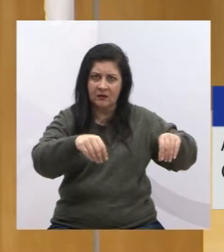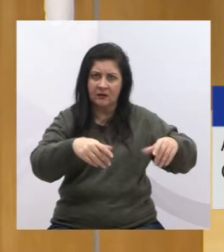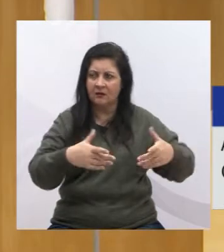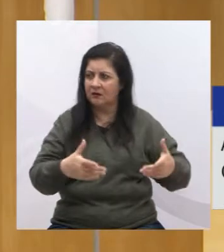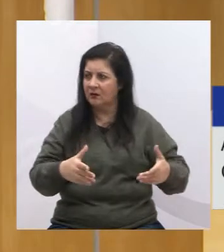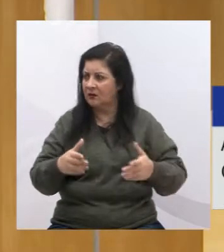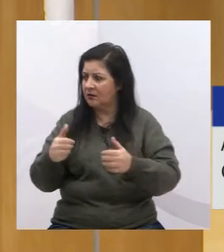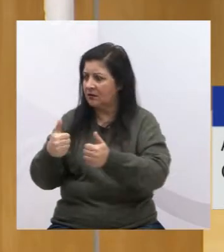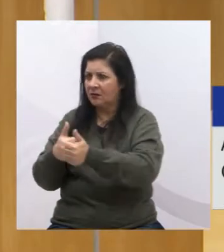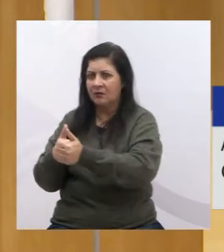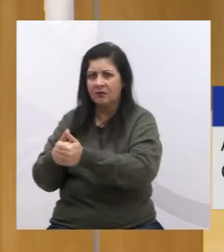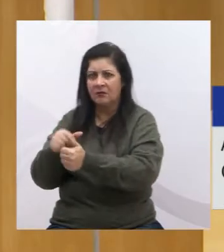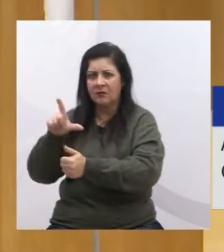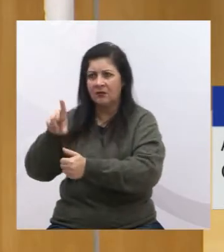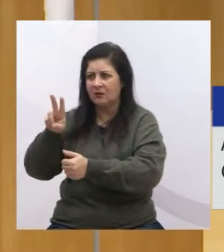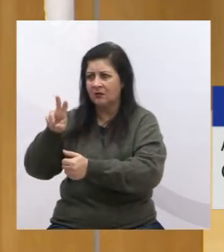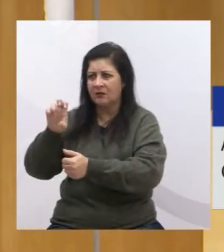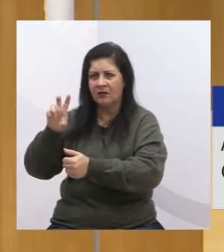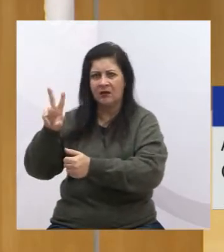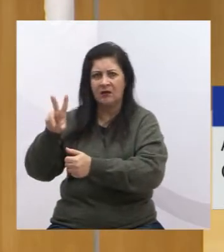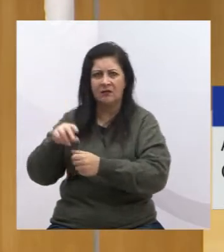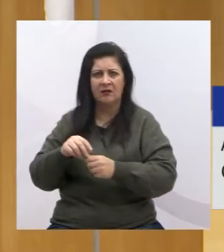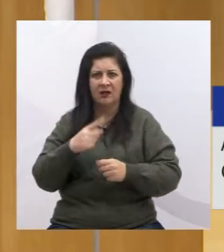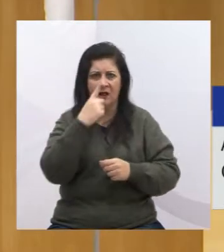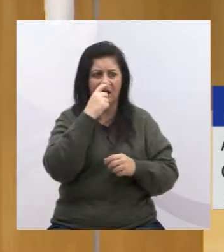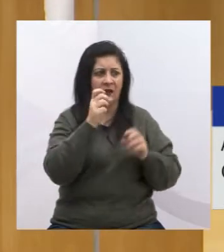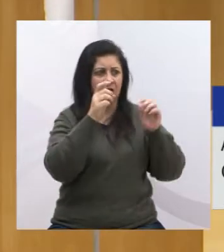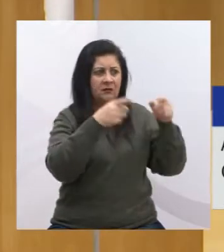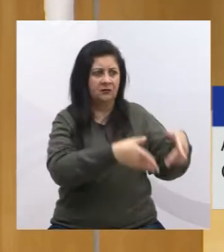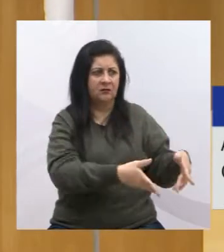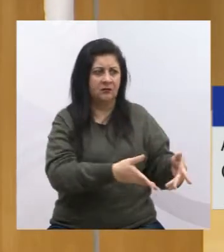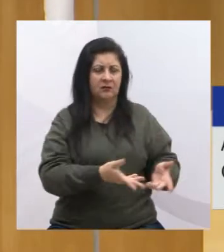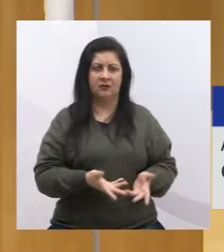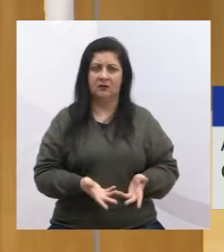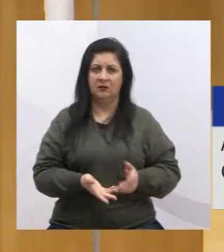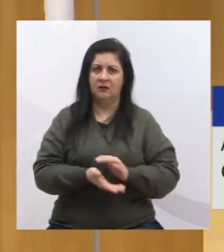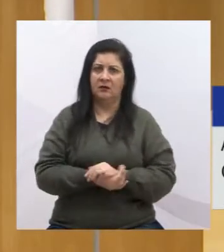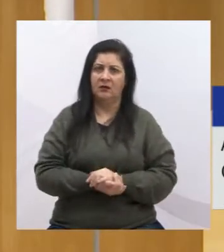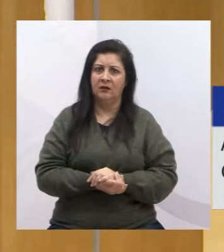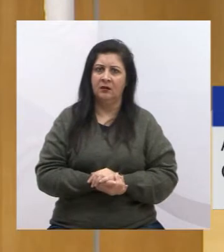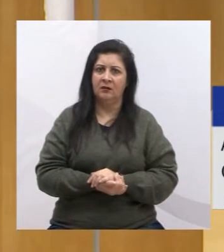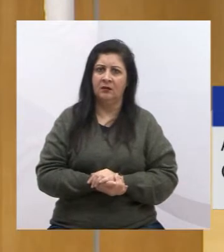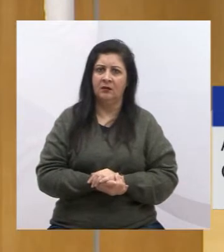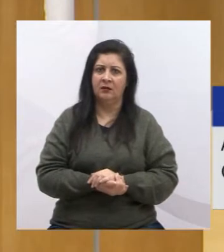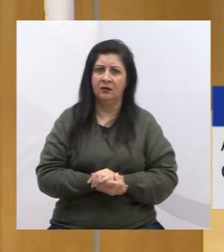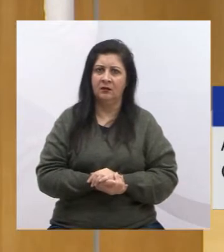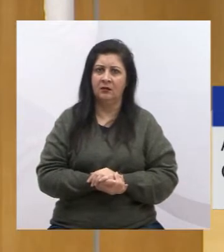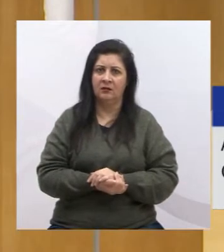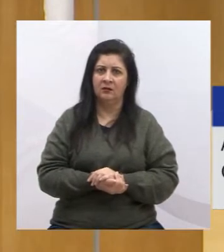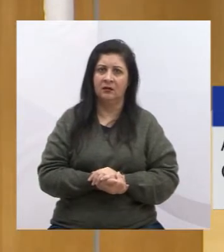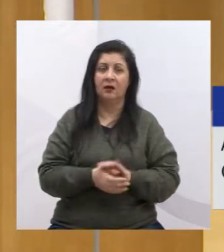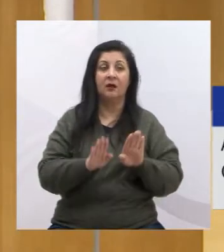pessoal depositava tudo os entulhos ali nesse terreno do lado. O cara murou o terreno.